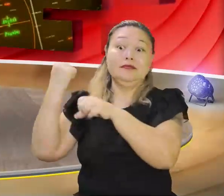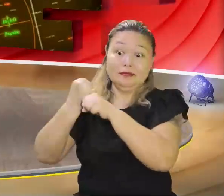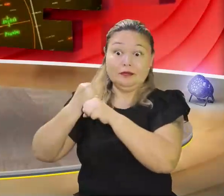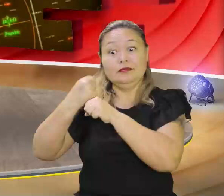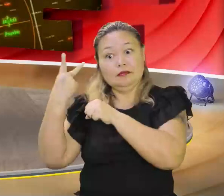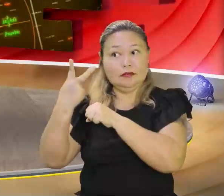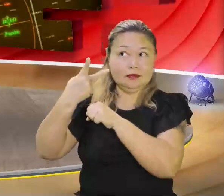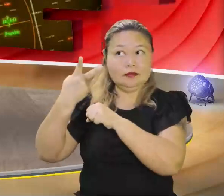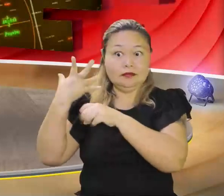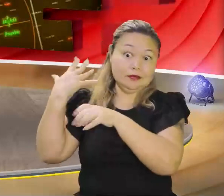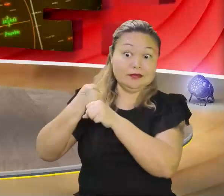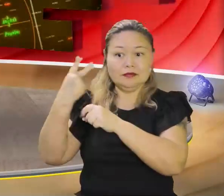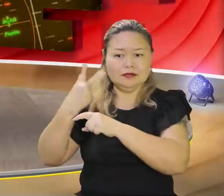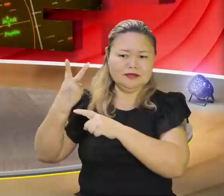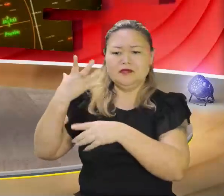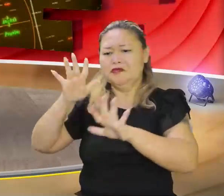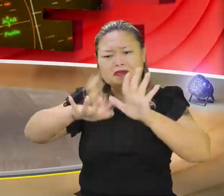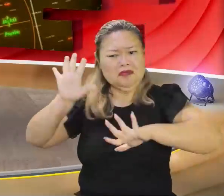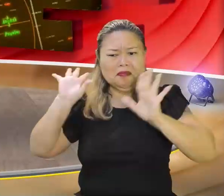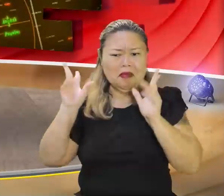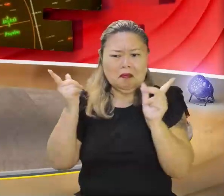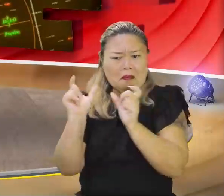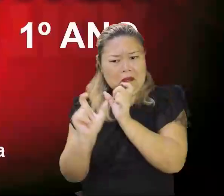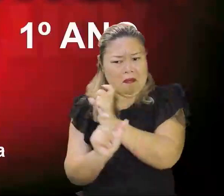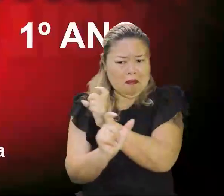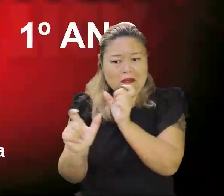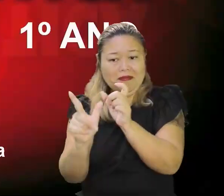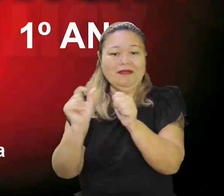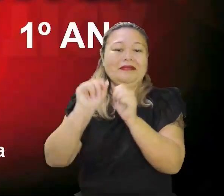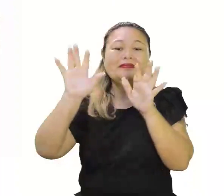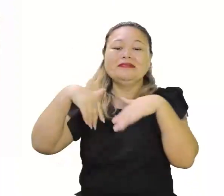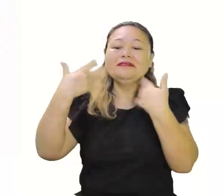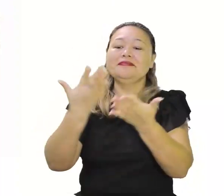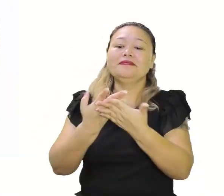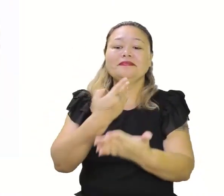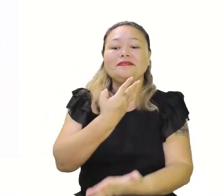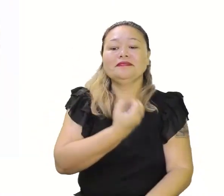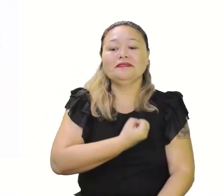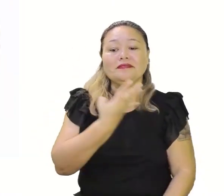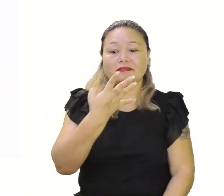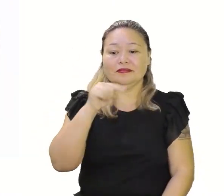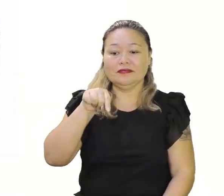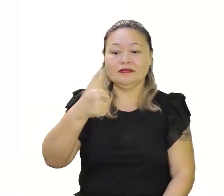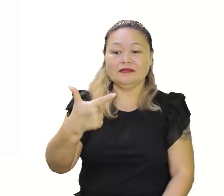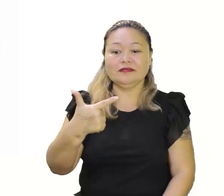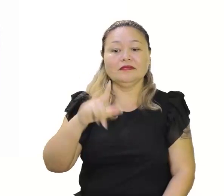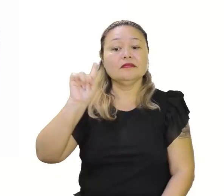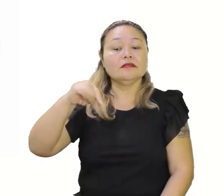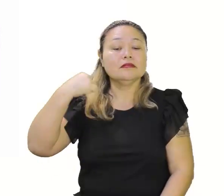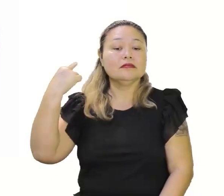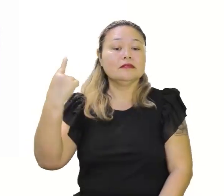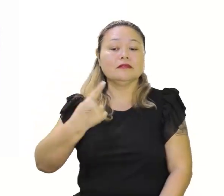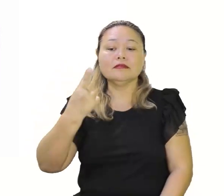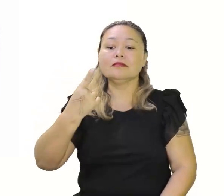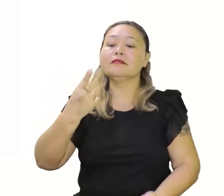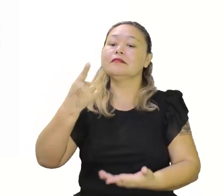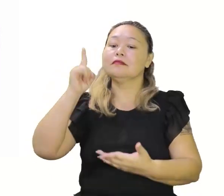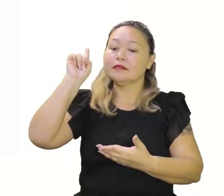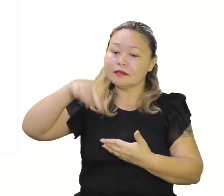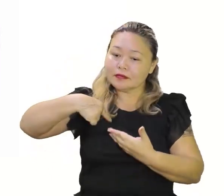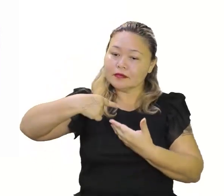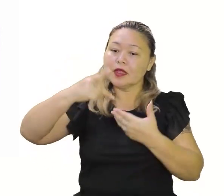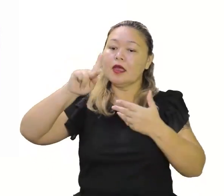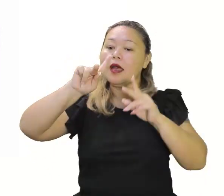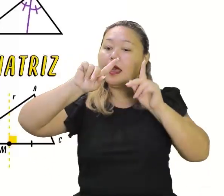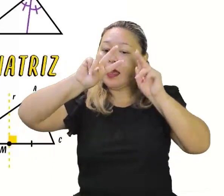revisão da mega revisão, seja assim como for. Olha lá então, aula 4.2 e a gente traz a parte 4 que a gente está